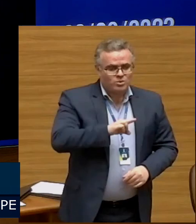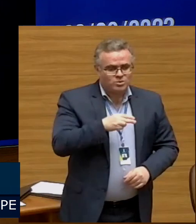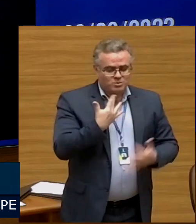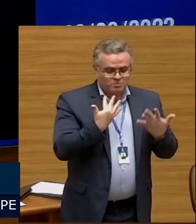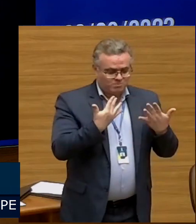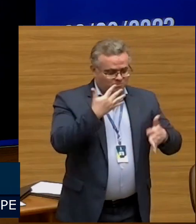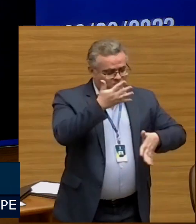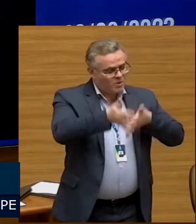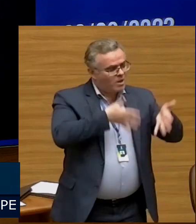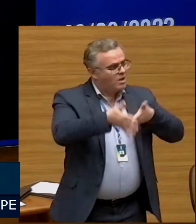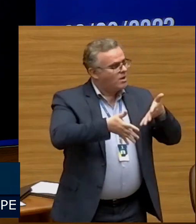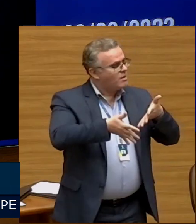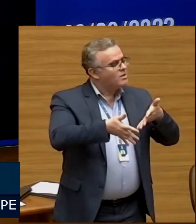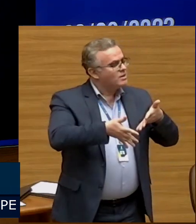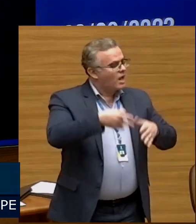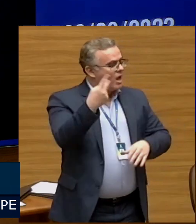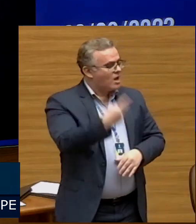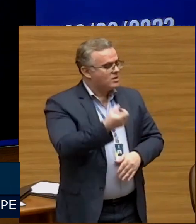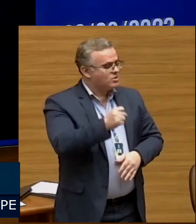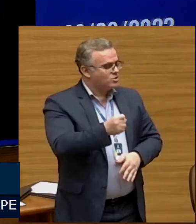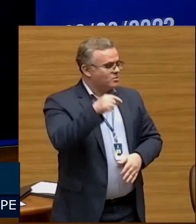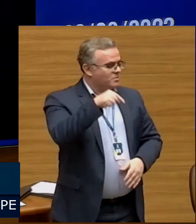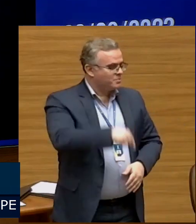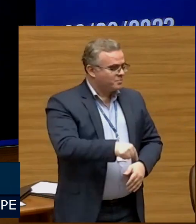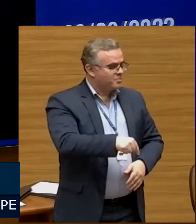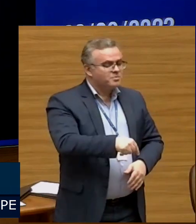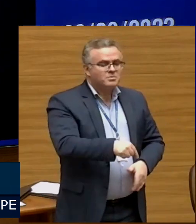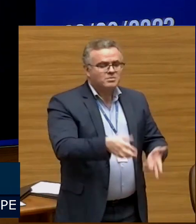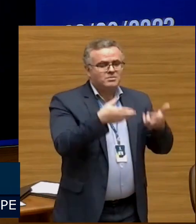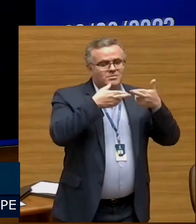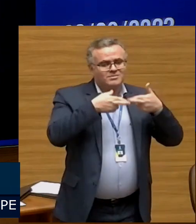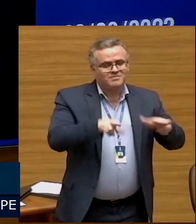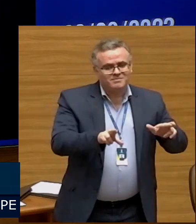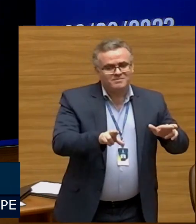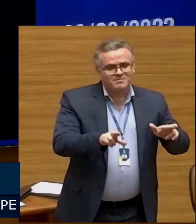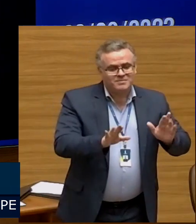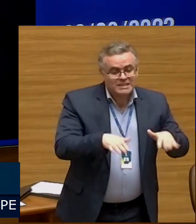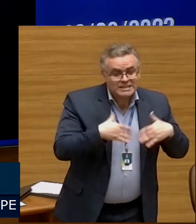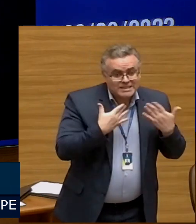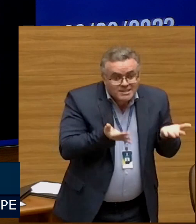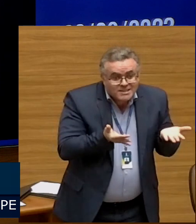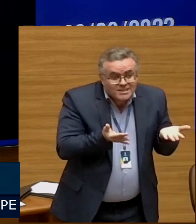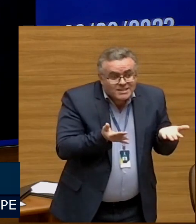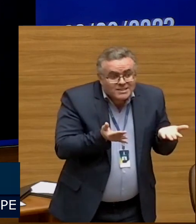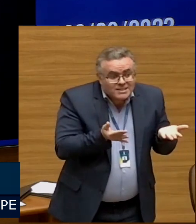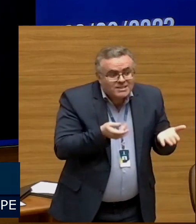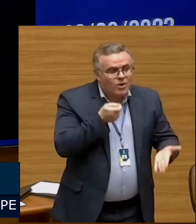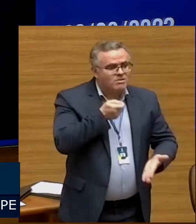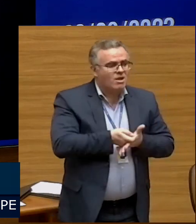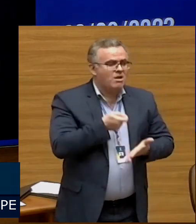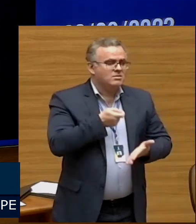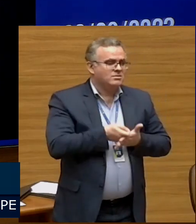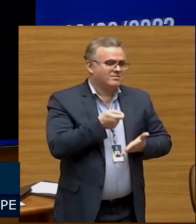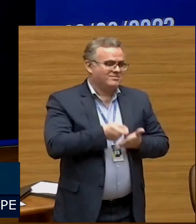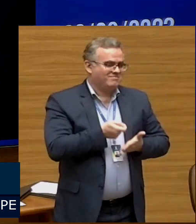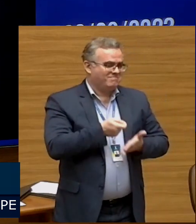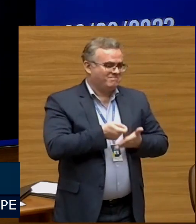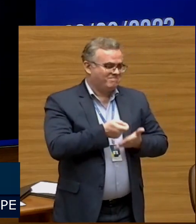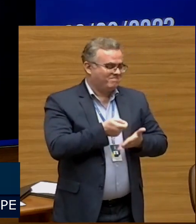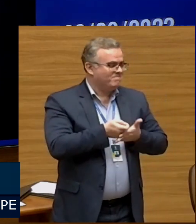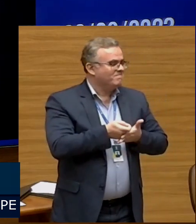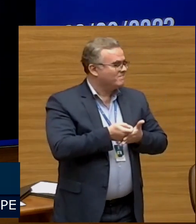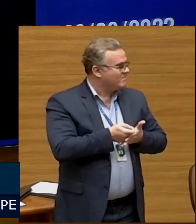brasileira de sinais no estado de Sergipe e das outras providências. Então, trata da obrigatoriedade